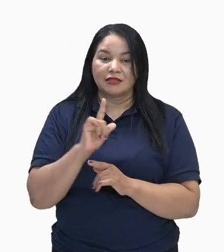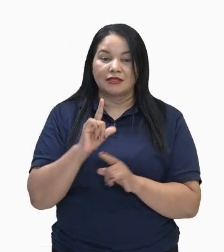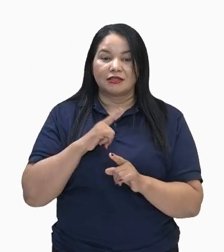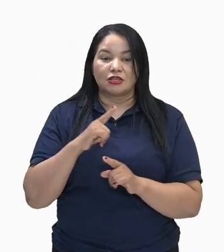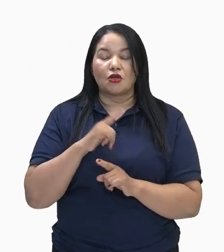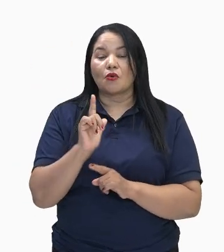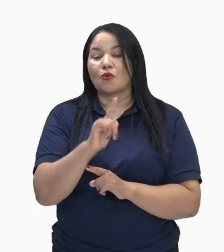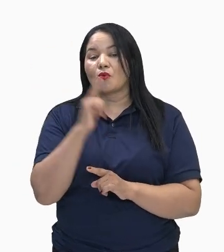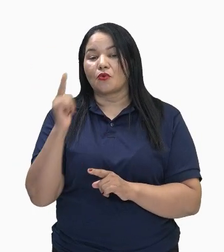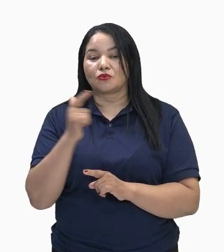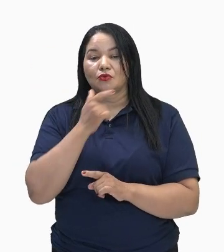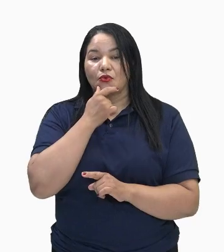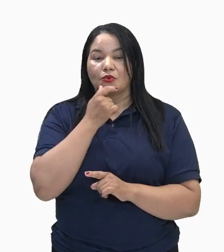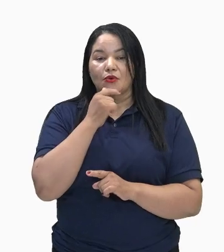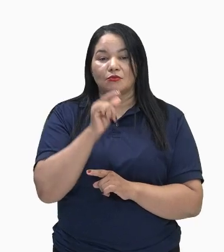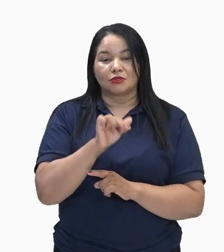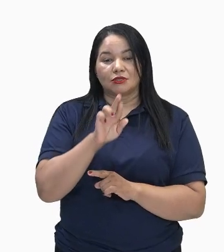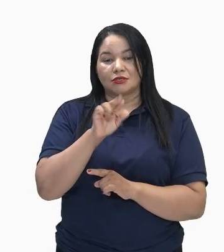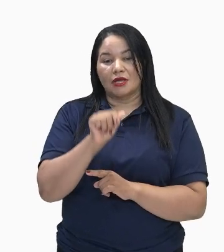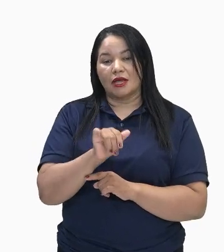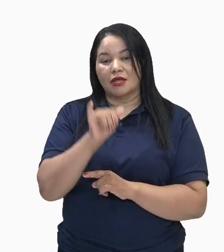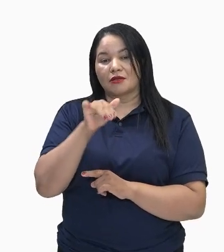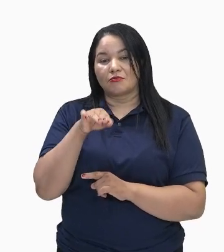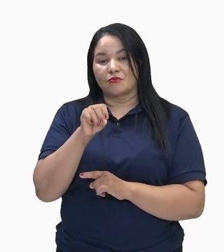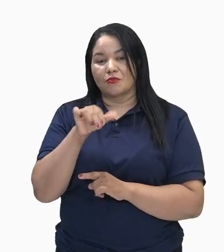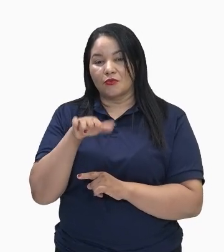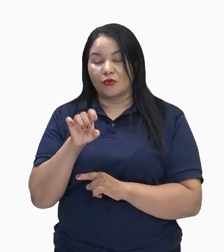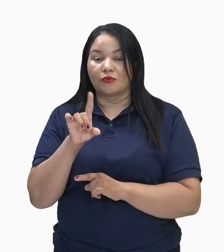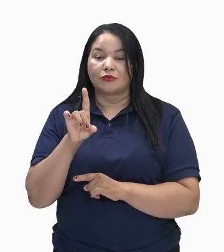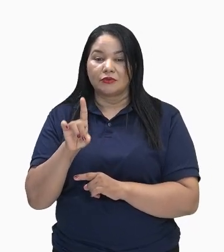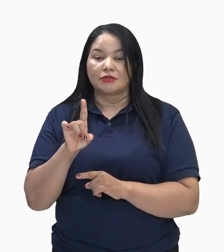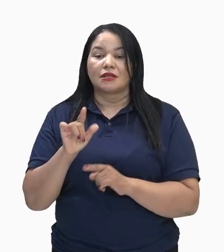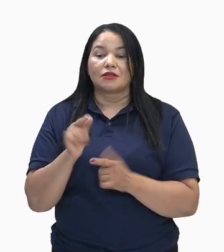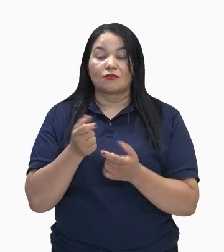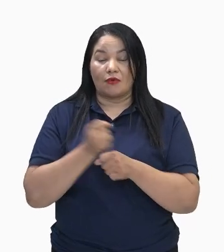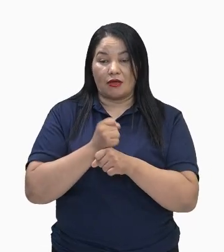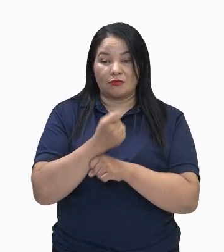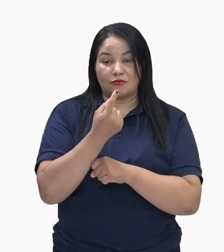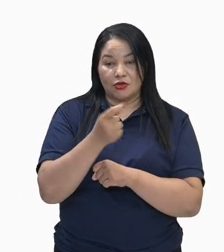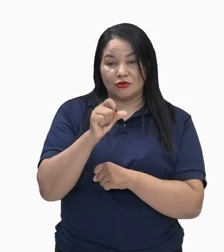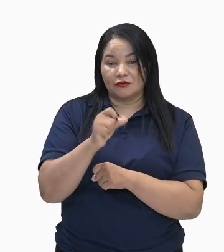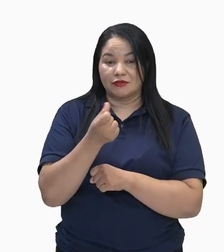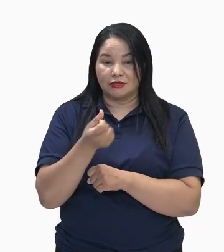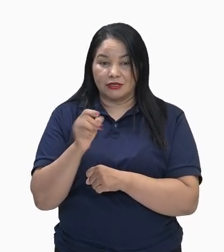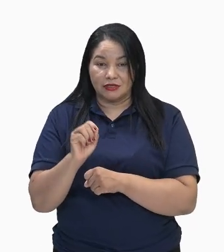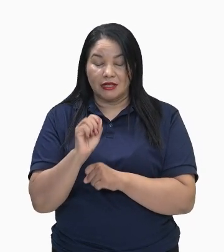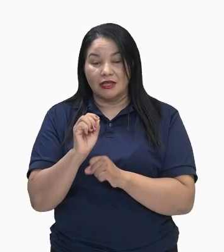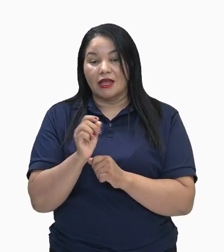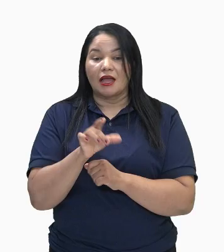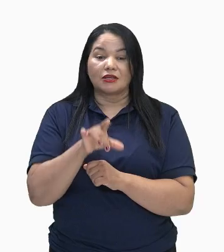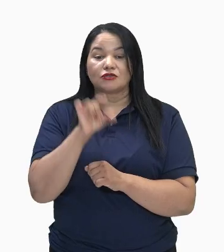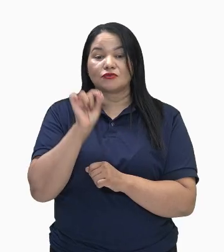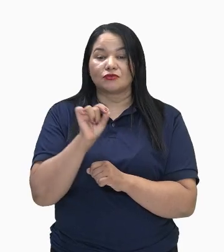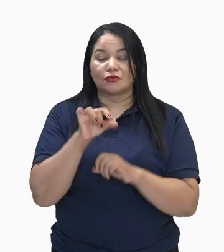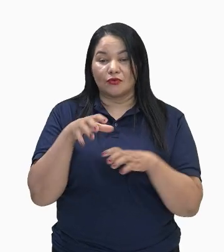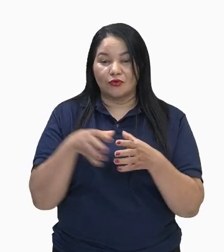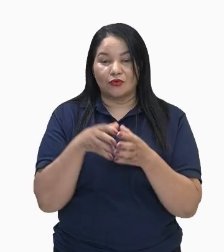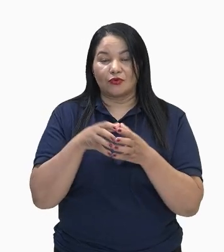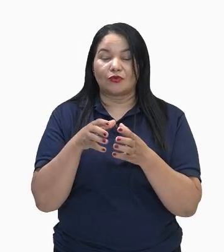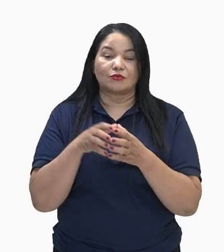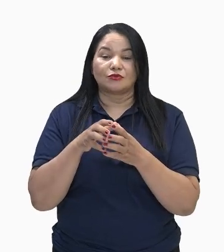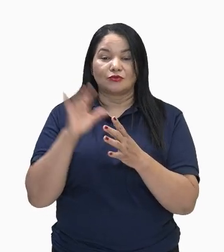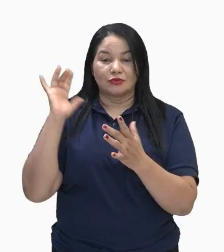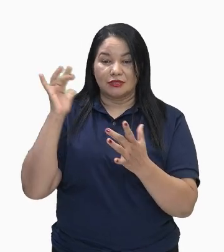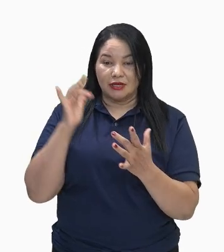chamado Raymond Aron, no início dos anos de 1960, elegeu como clássicos, lá na